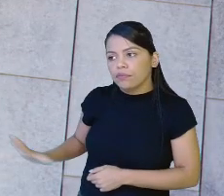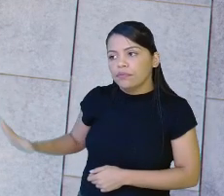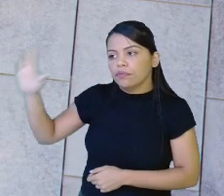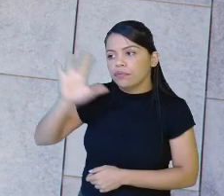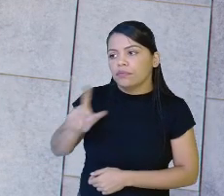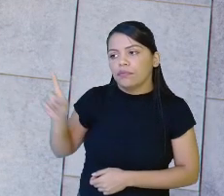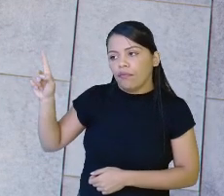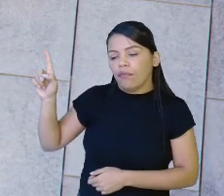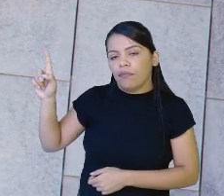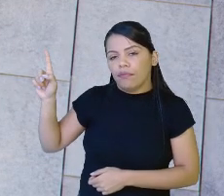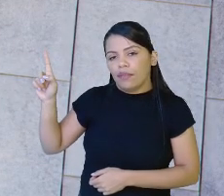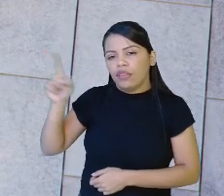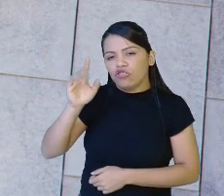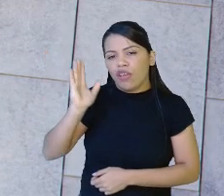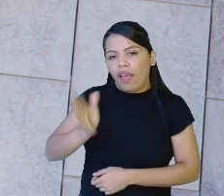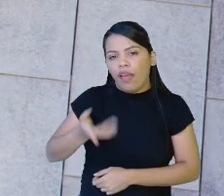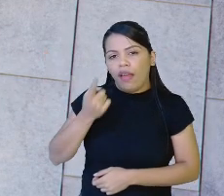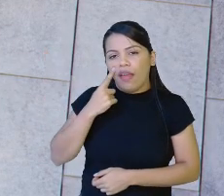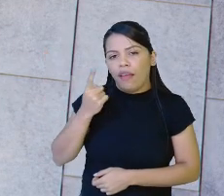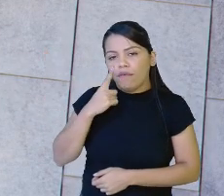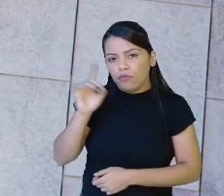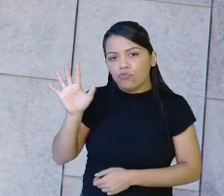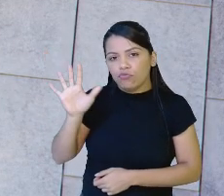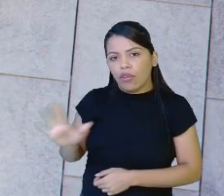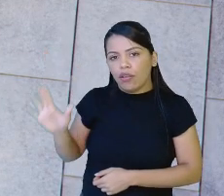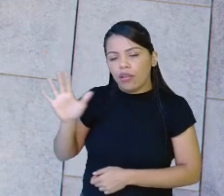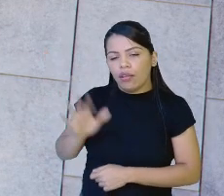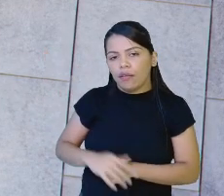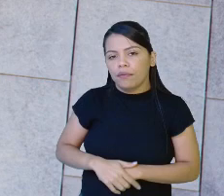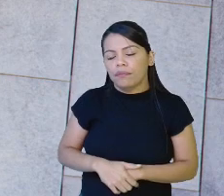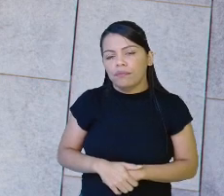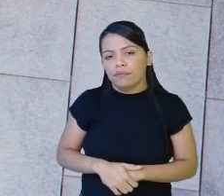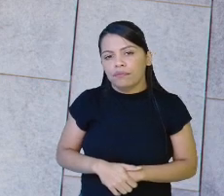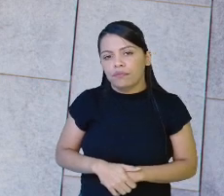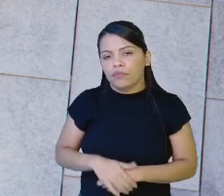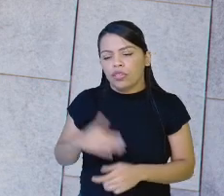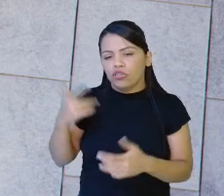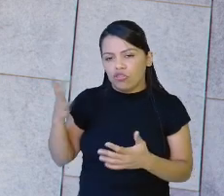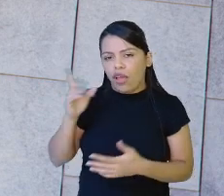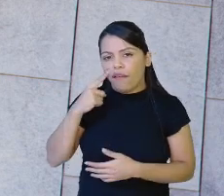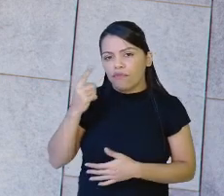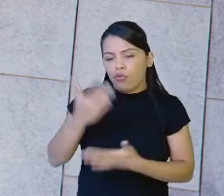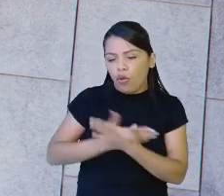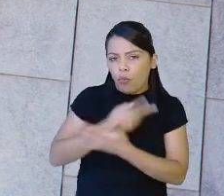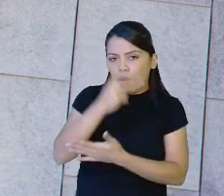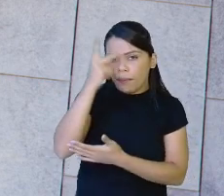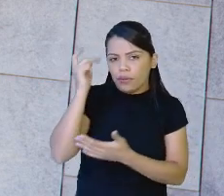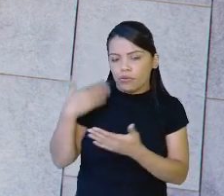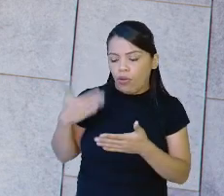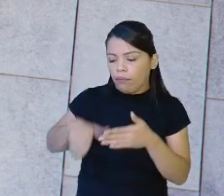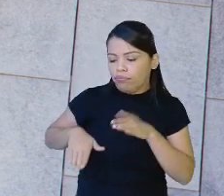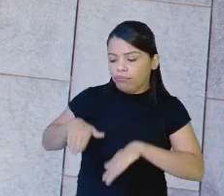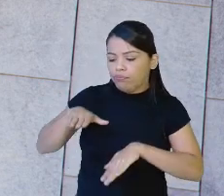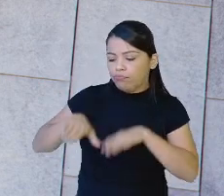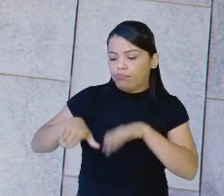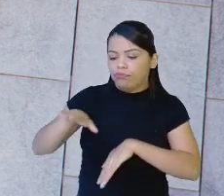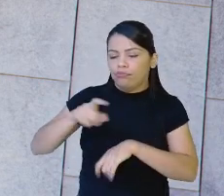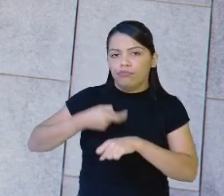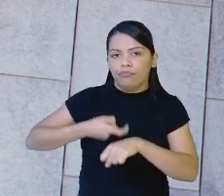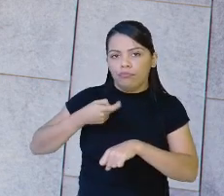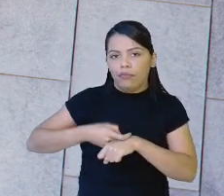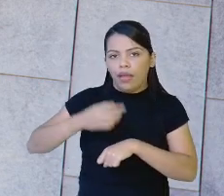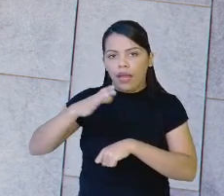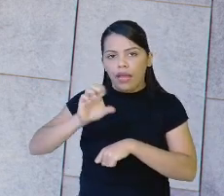situação parecida com essa? Já viu alguém fazendo algum revestimento de cerâmica,